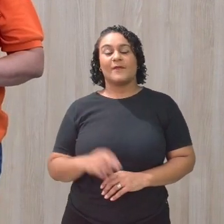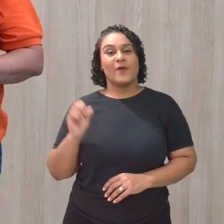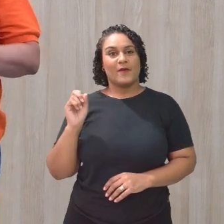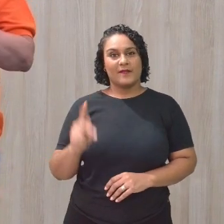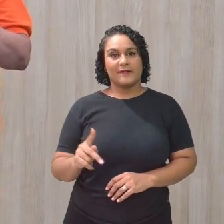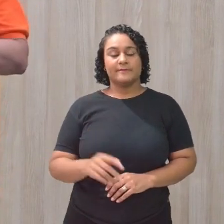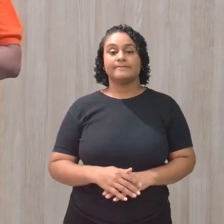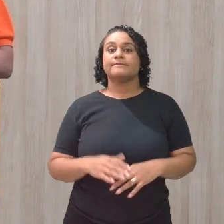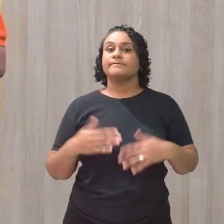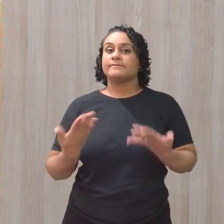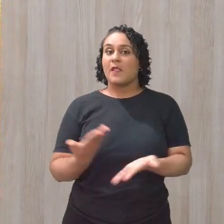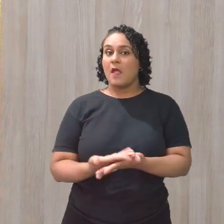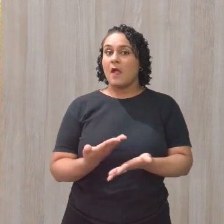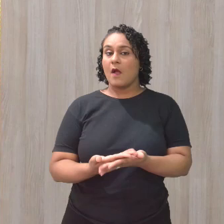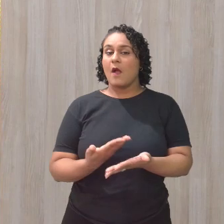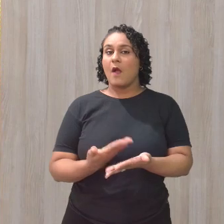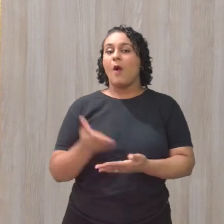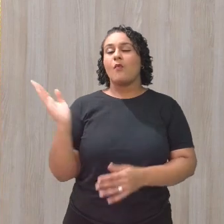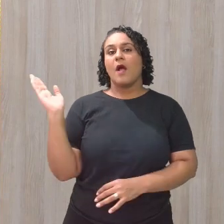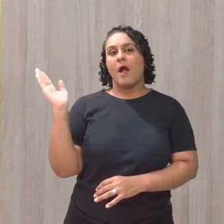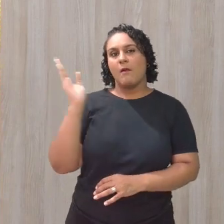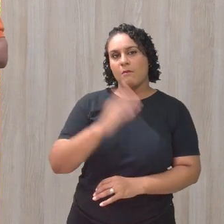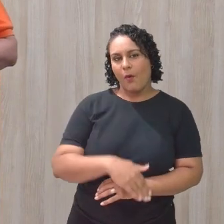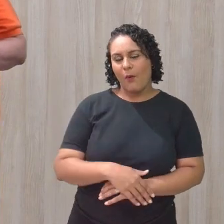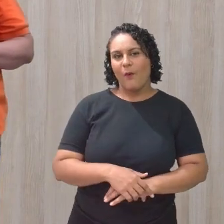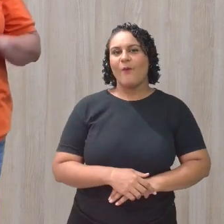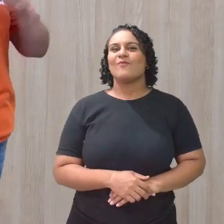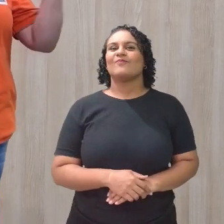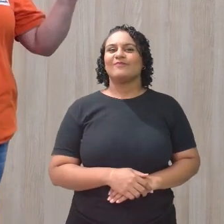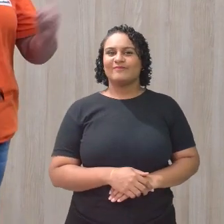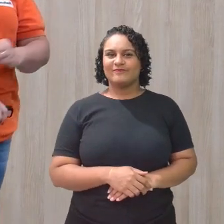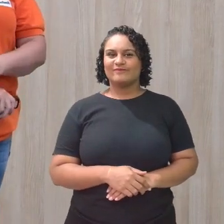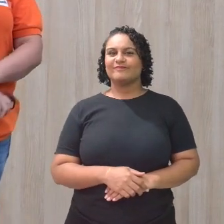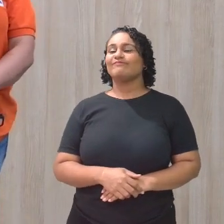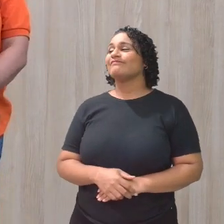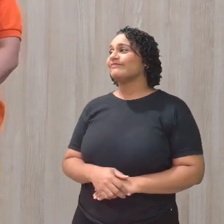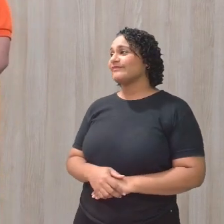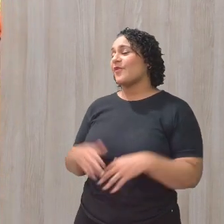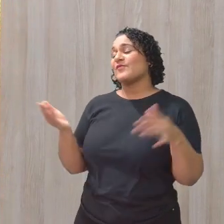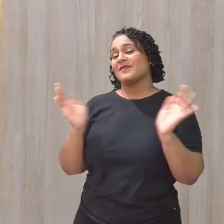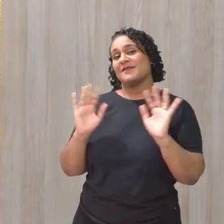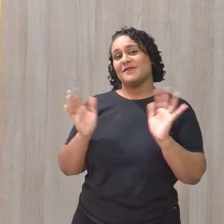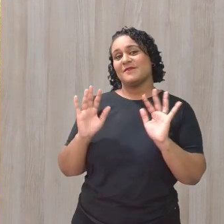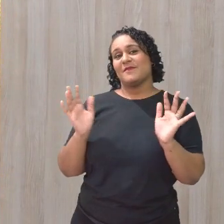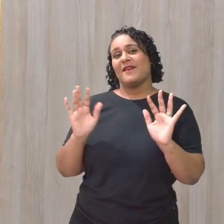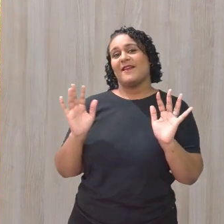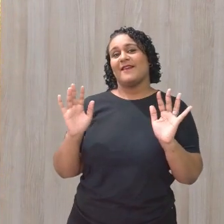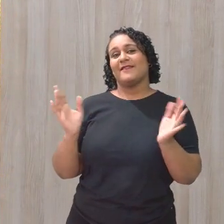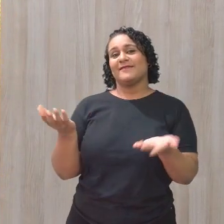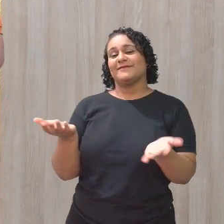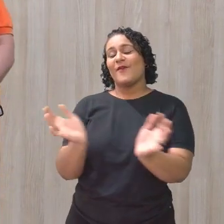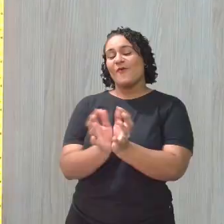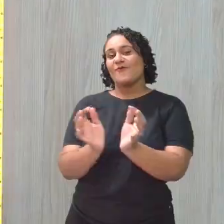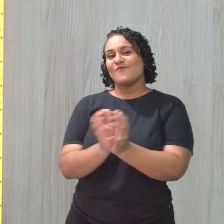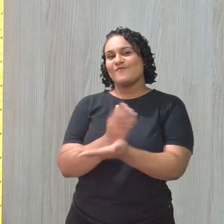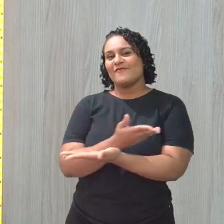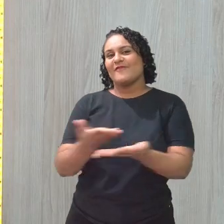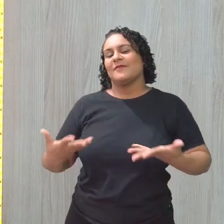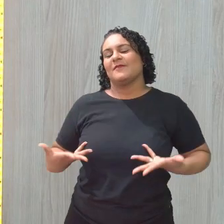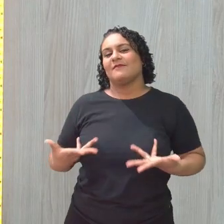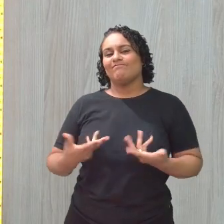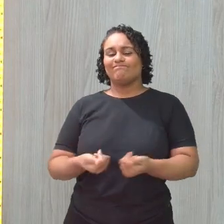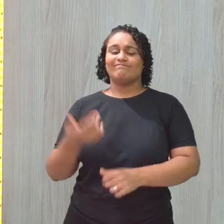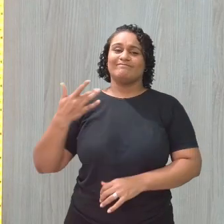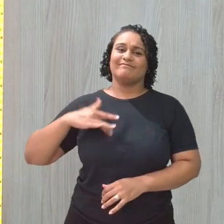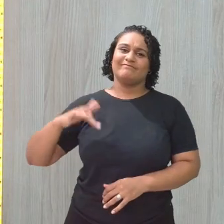bom? A nossa aula está chegando ao fim. Professora Camille, se despede aí dessa turma maravilhosa. Que